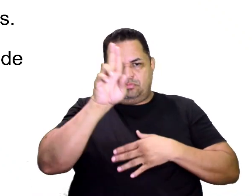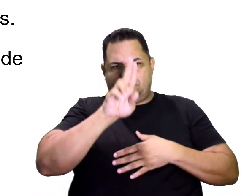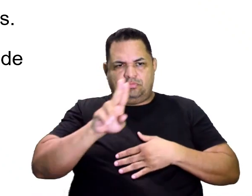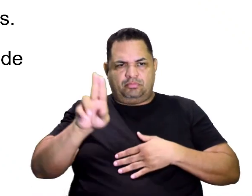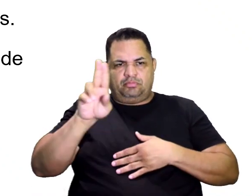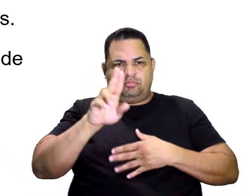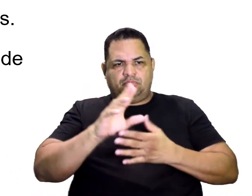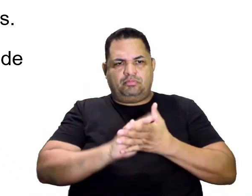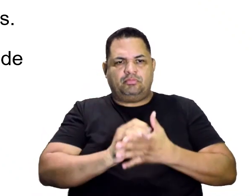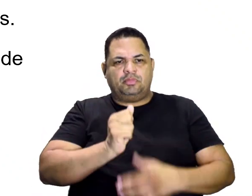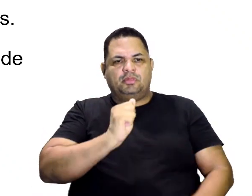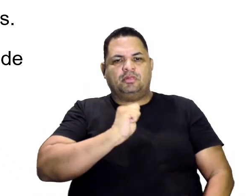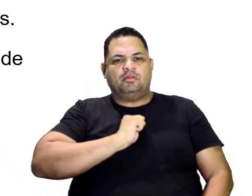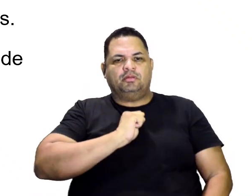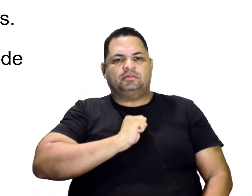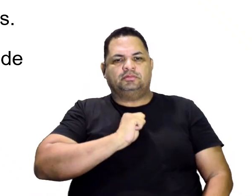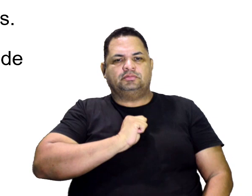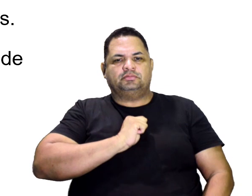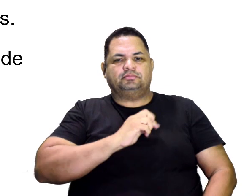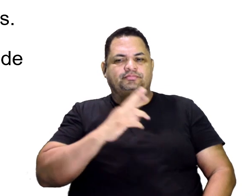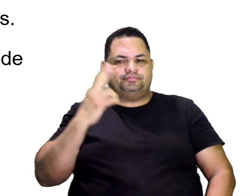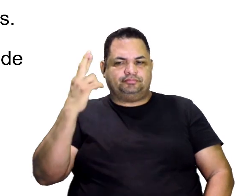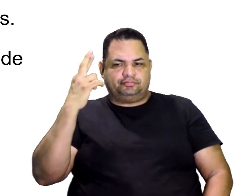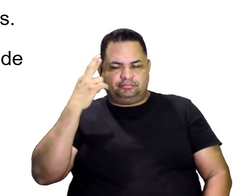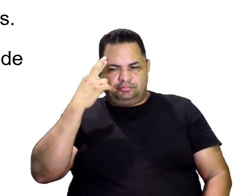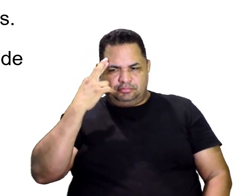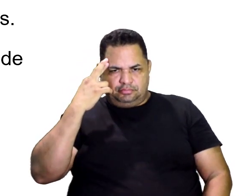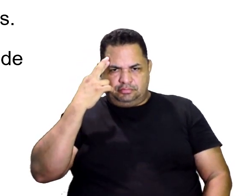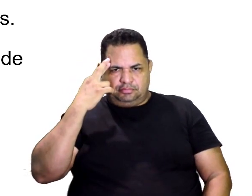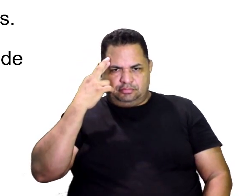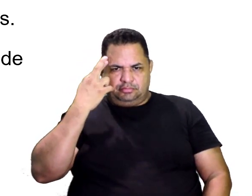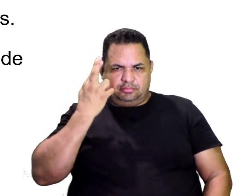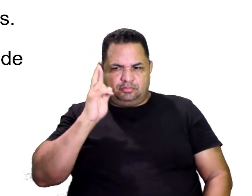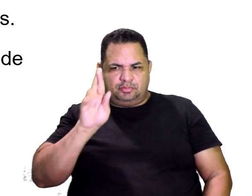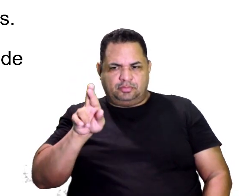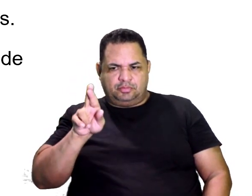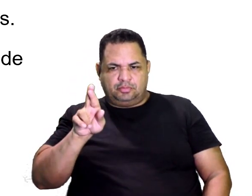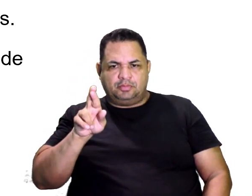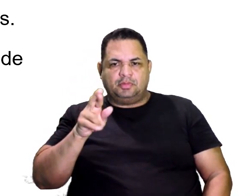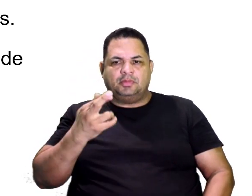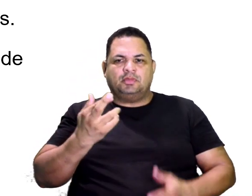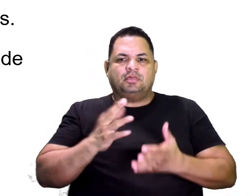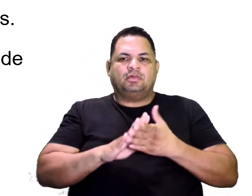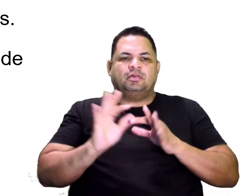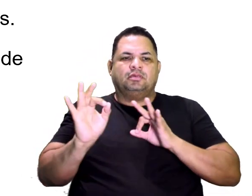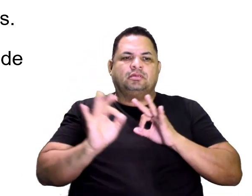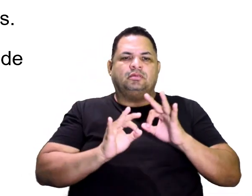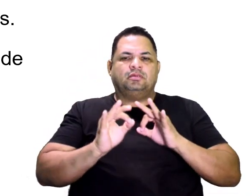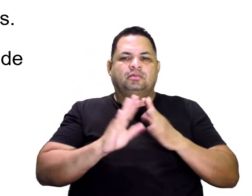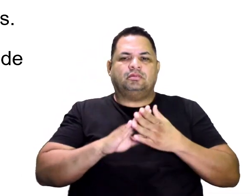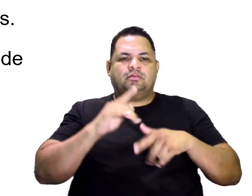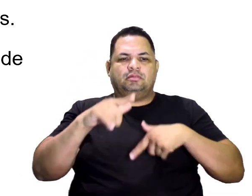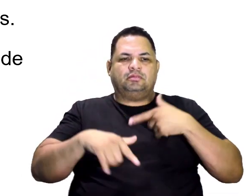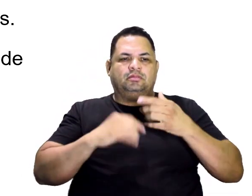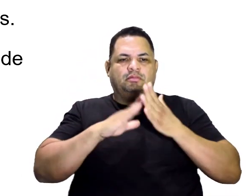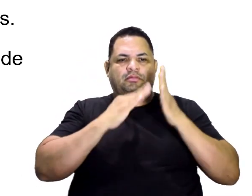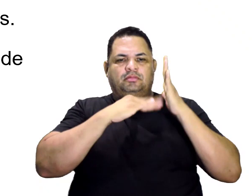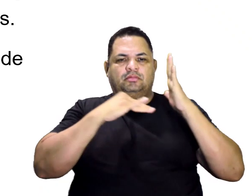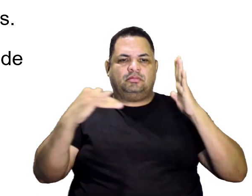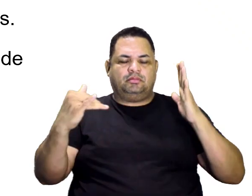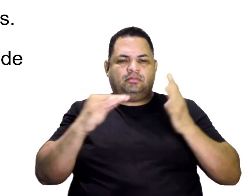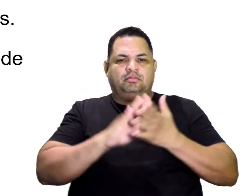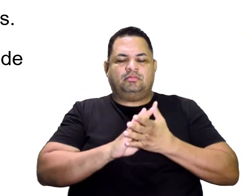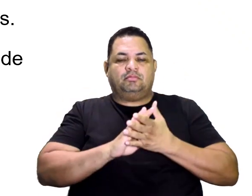principalmente a utilização do antropocentrismo e da racionalidade na produção